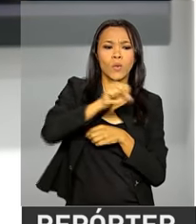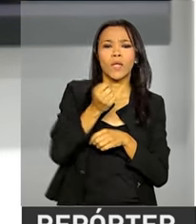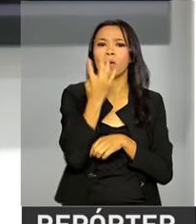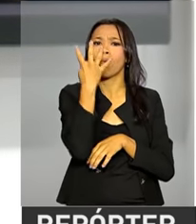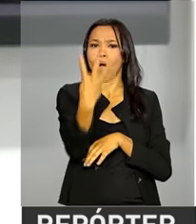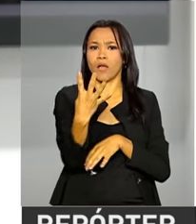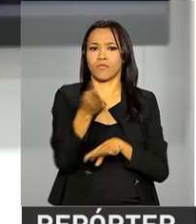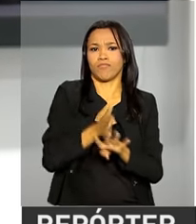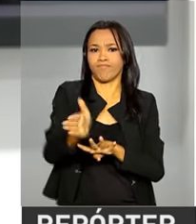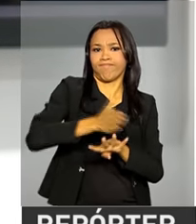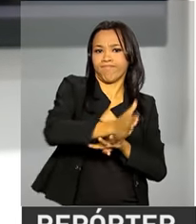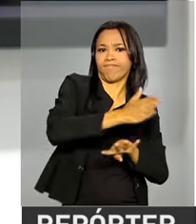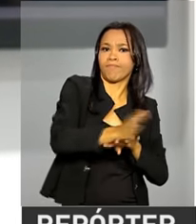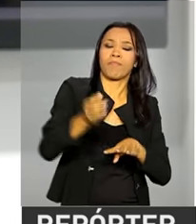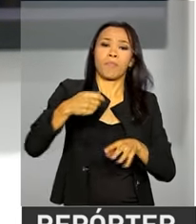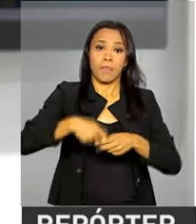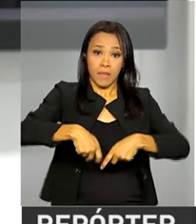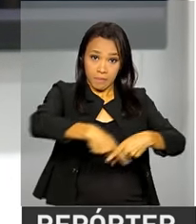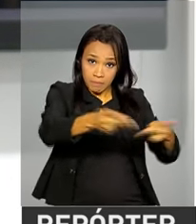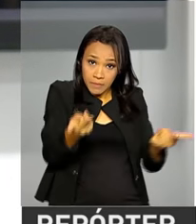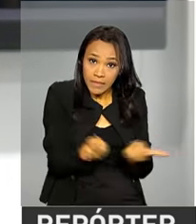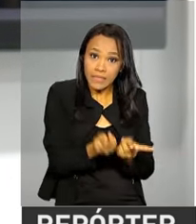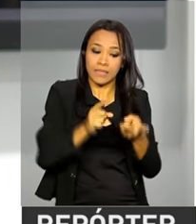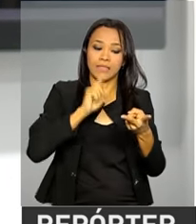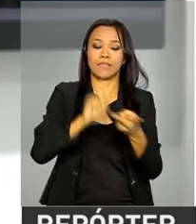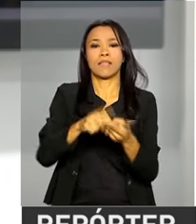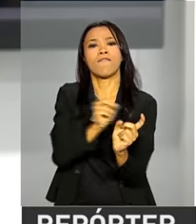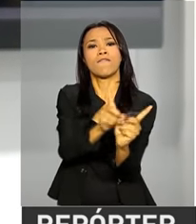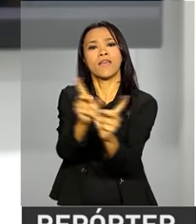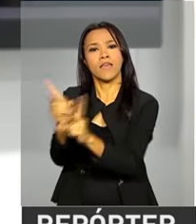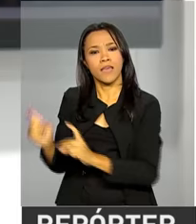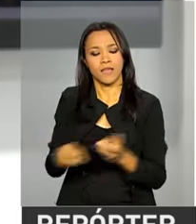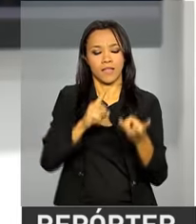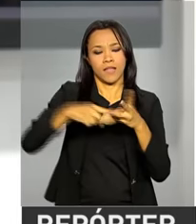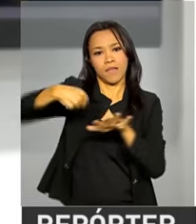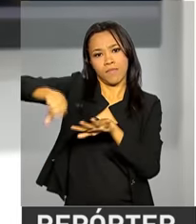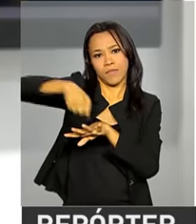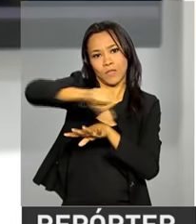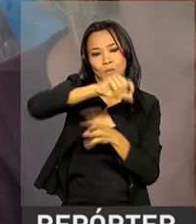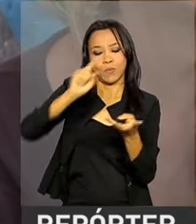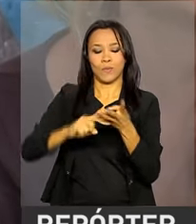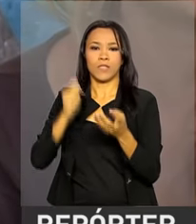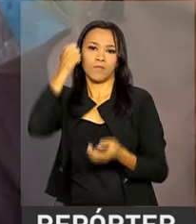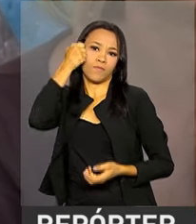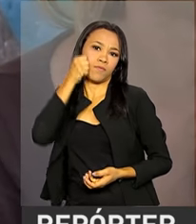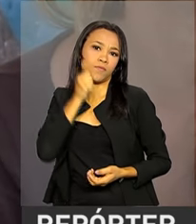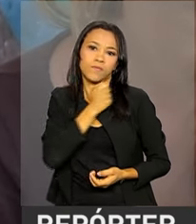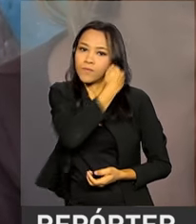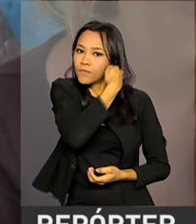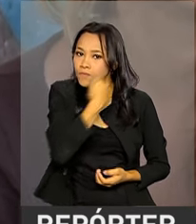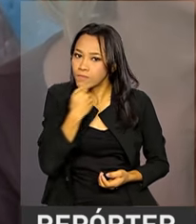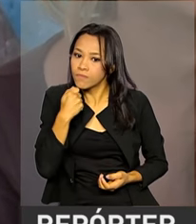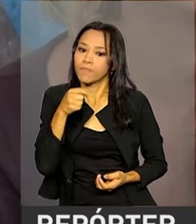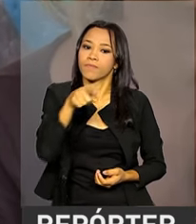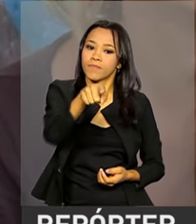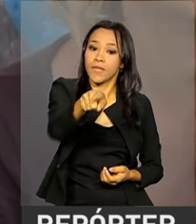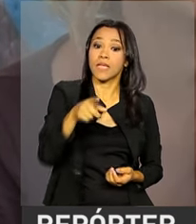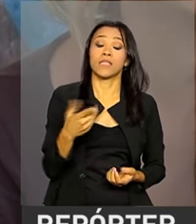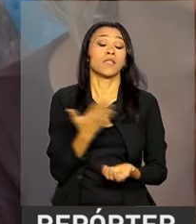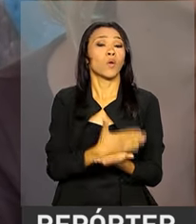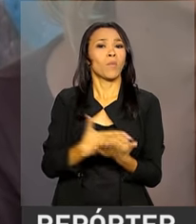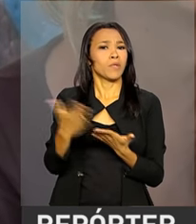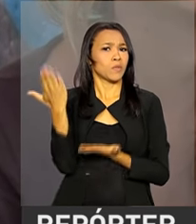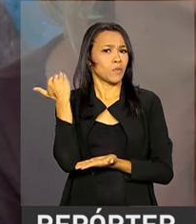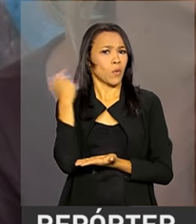quatro profissões Pizzaiolo promotor de vendas manicure e barbeiro este jovem aprendiz começou o curso há